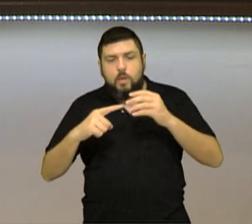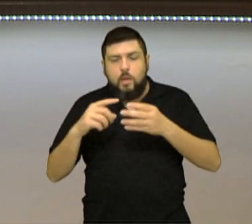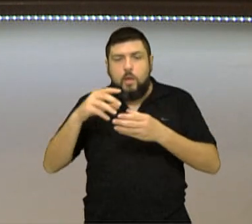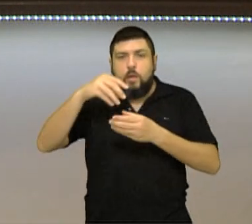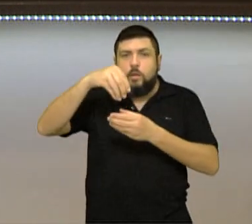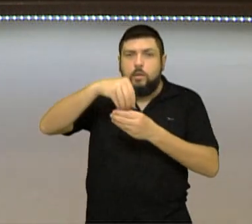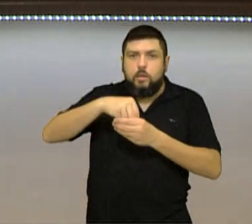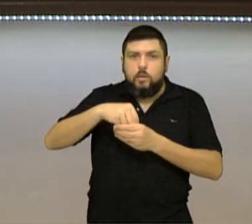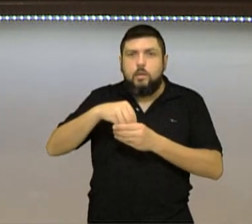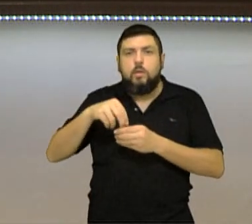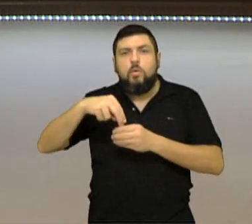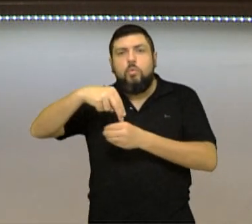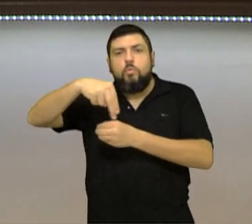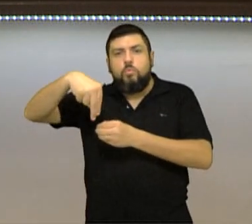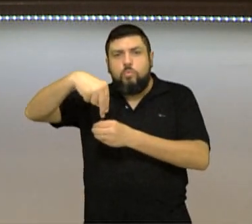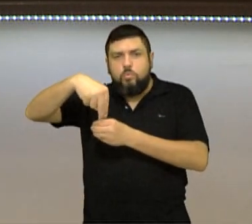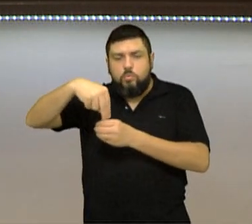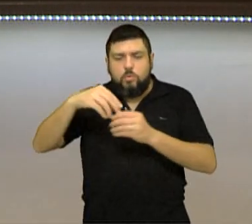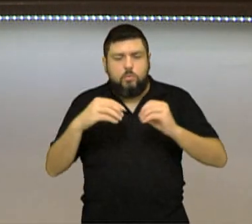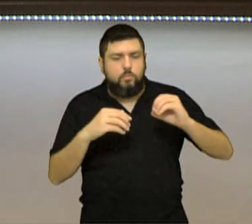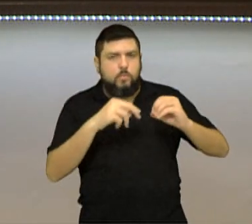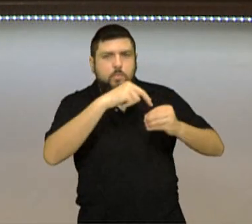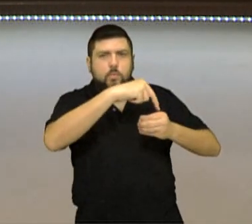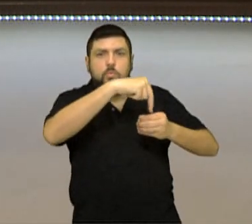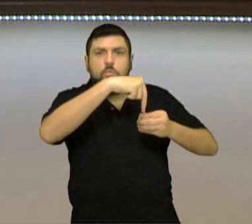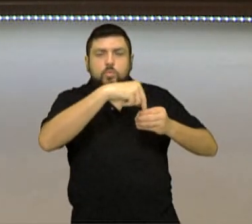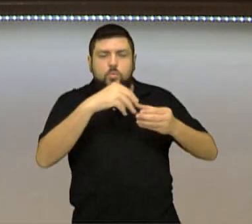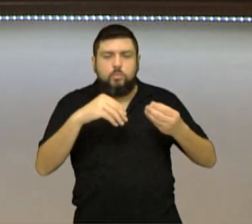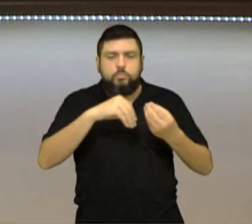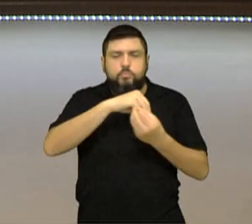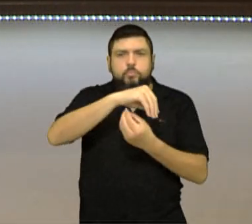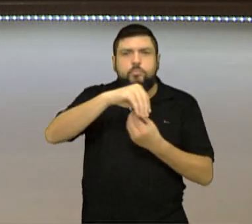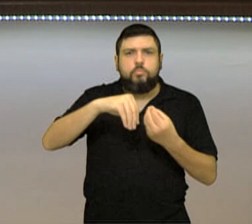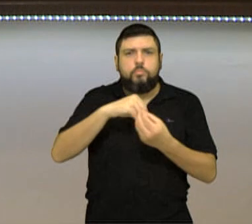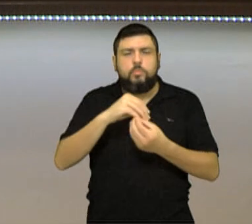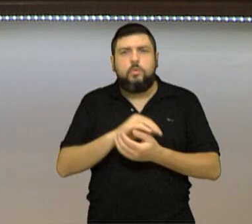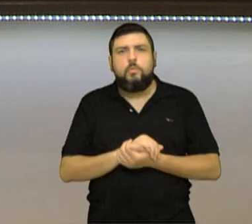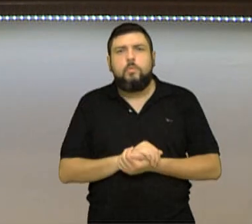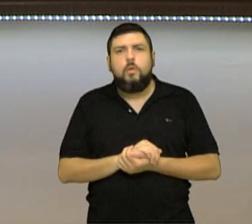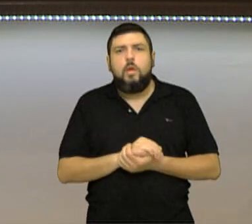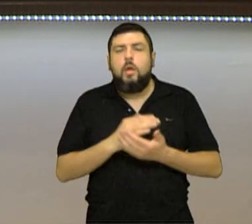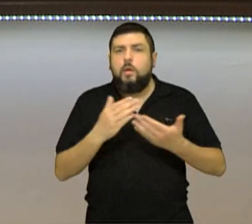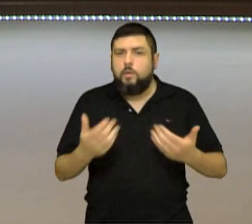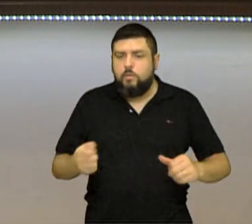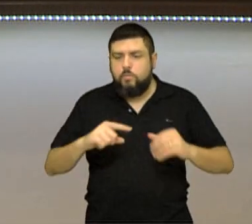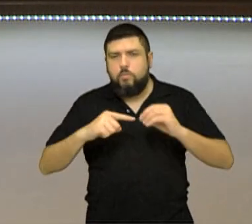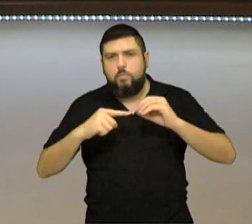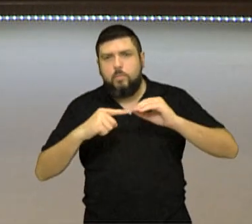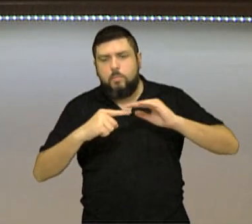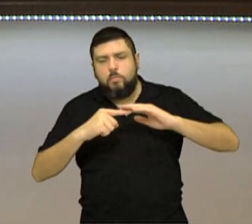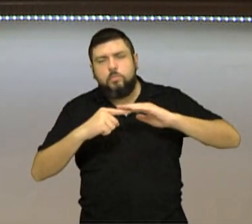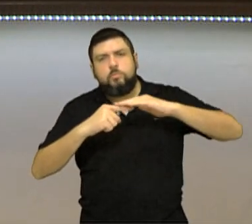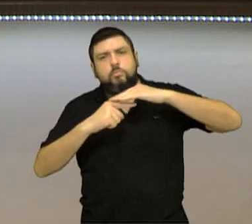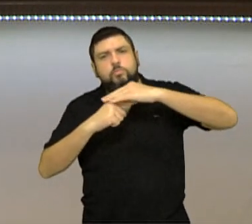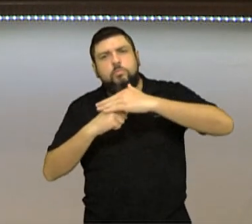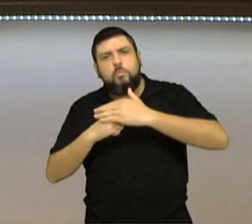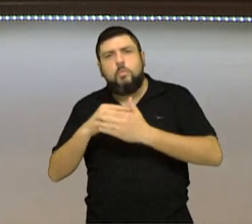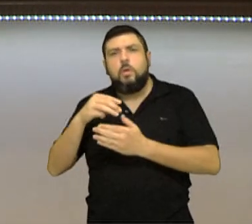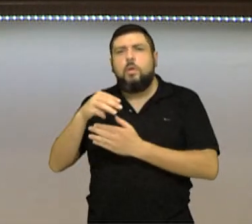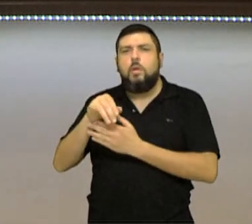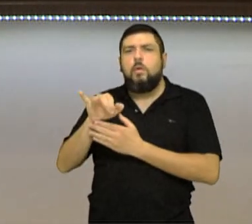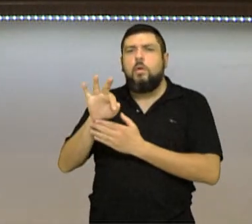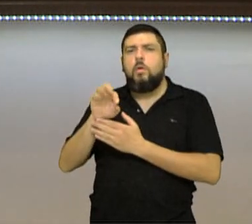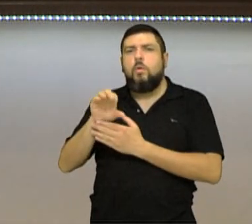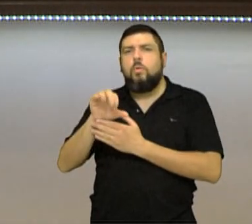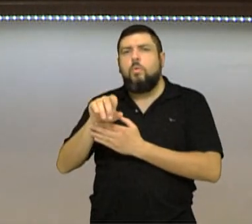núcleo feminino. Portanto, todas as mitocôndrias e demais organelas que estariam presentes ali no espermatozoide são perdidas